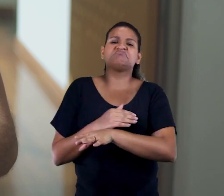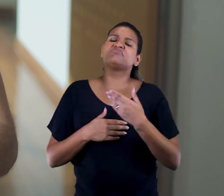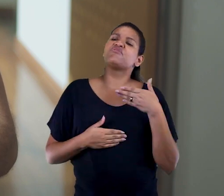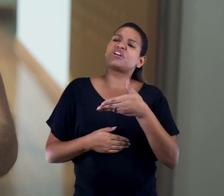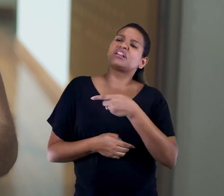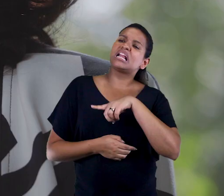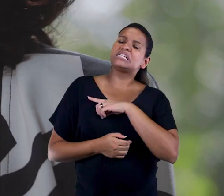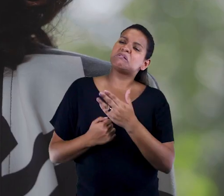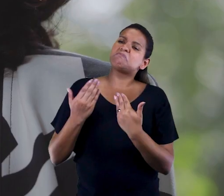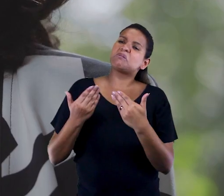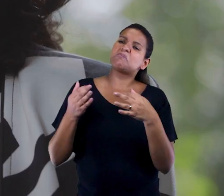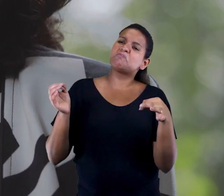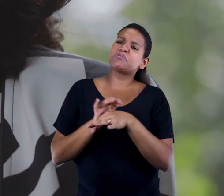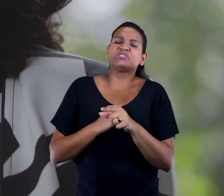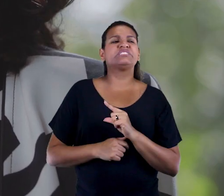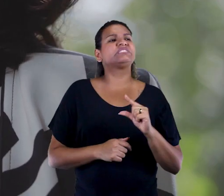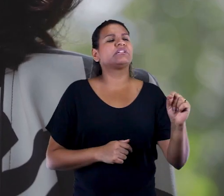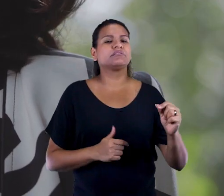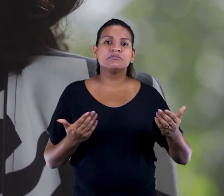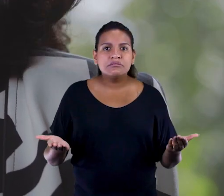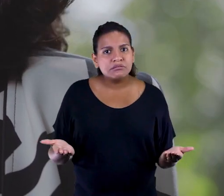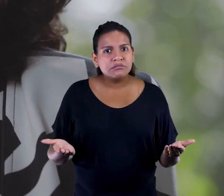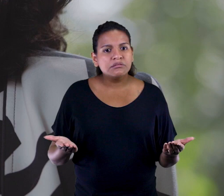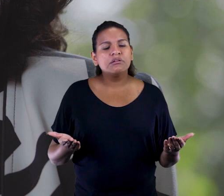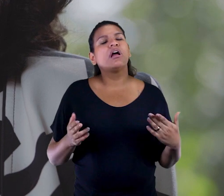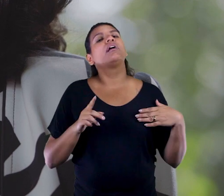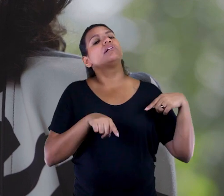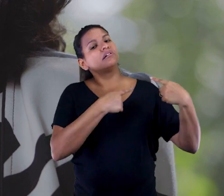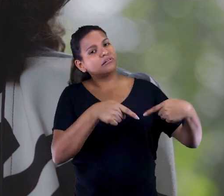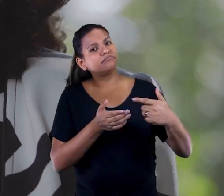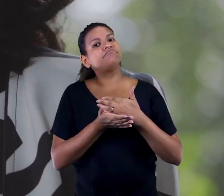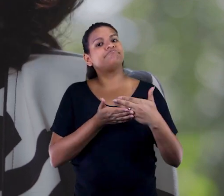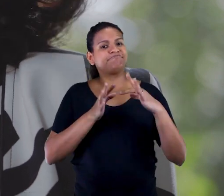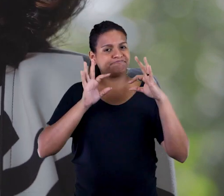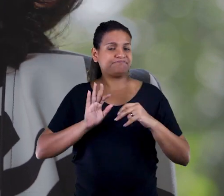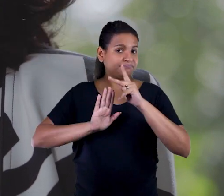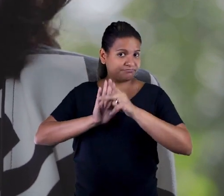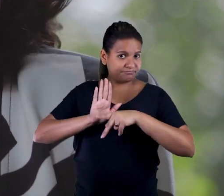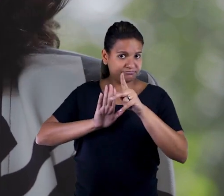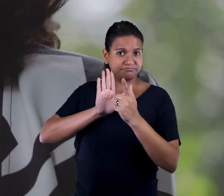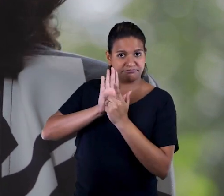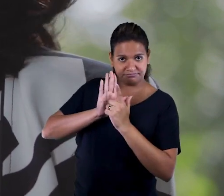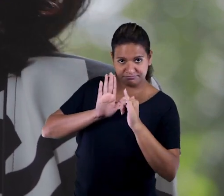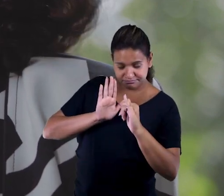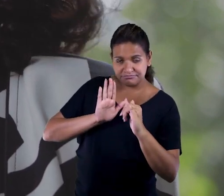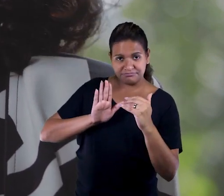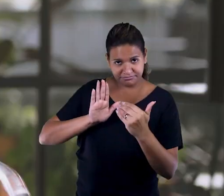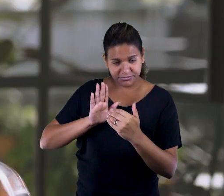das delegacias. Isso justificou a apresentação de um projeto de lei na Câmara